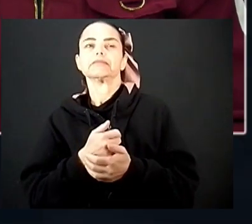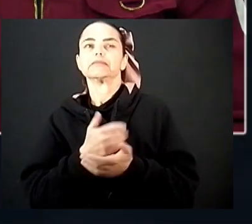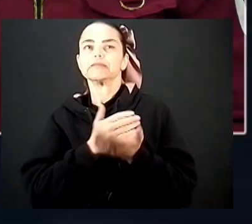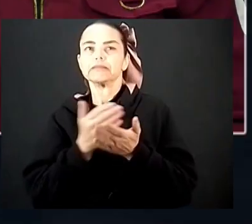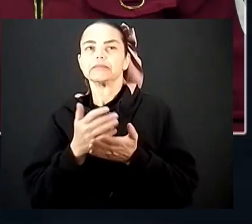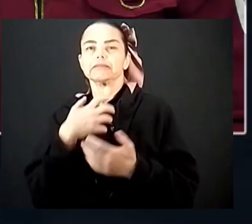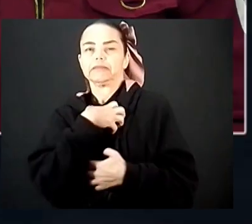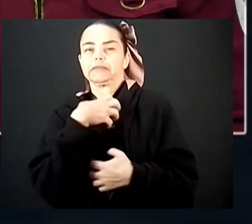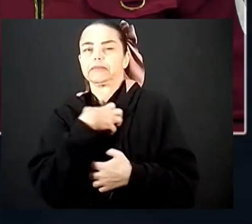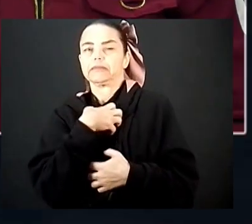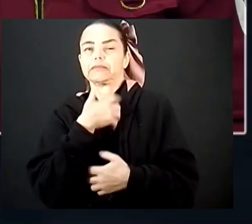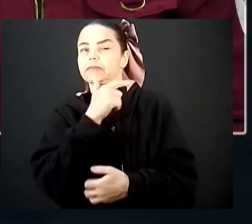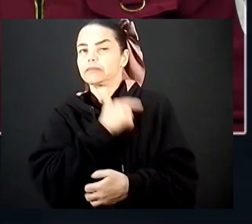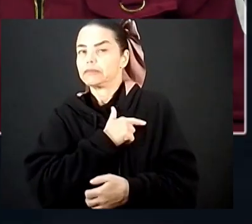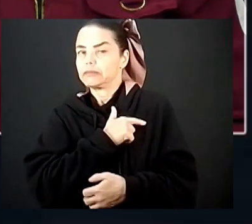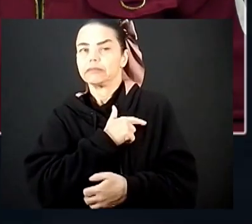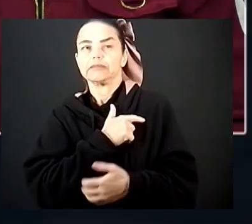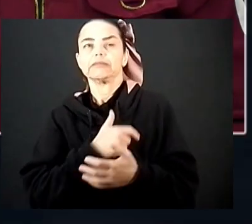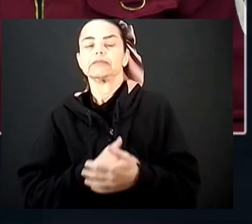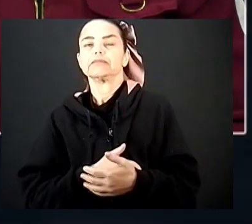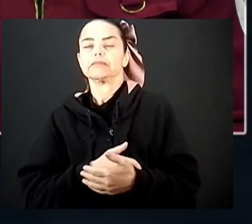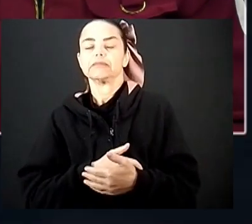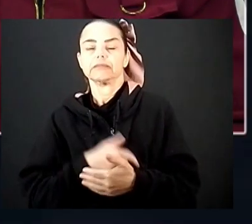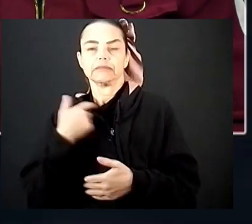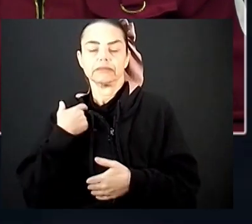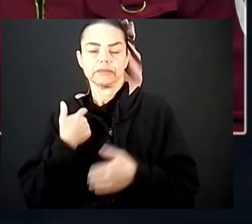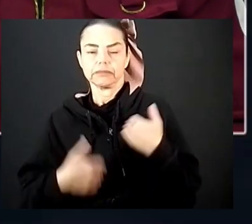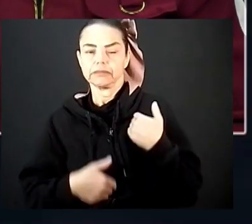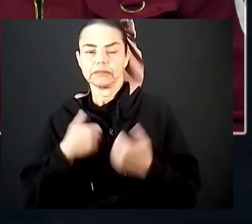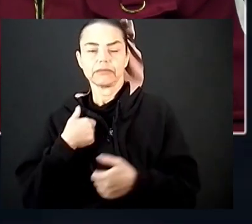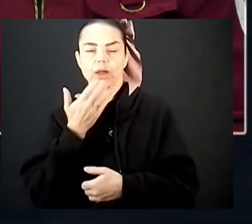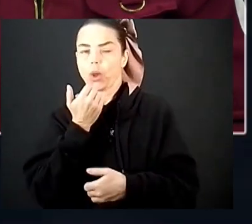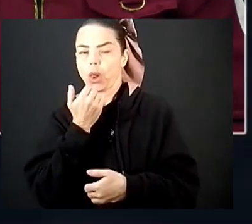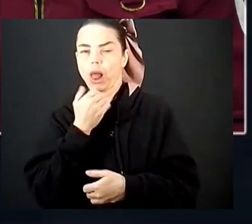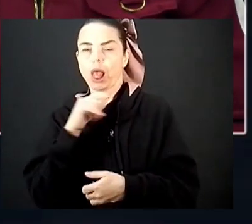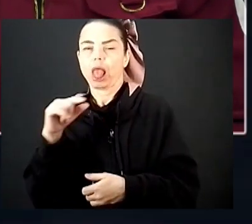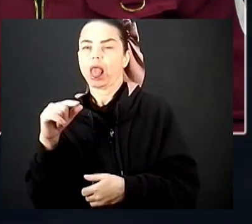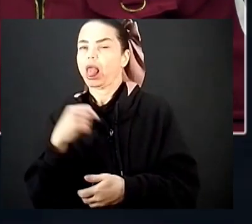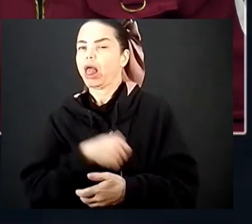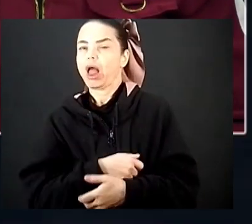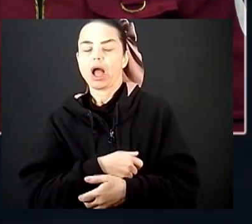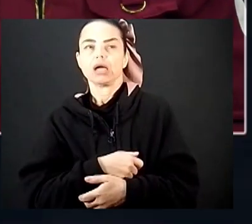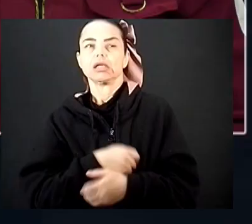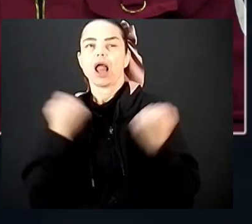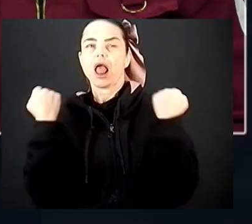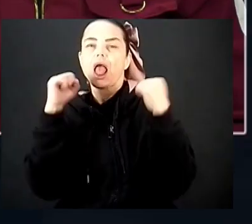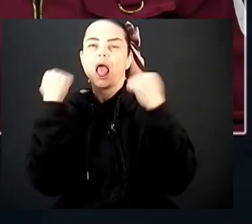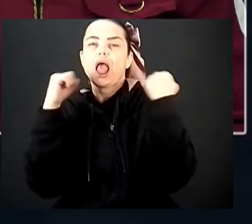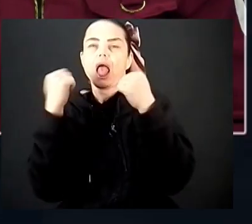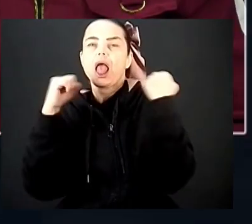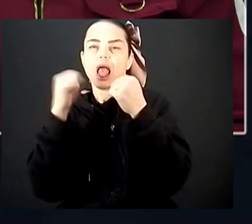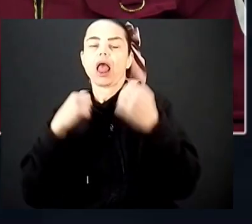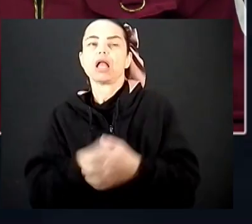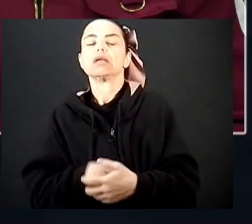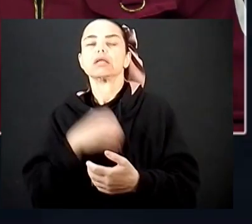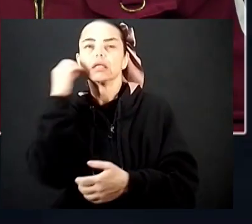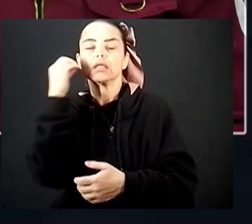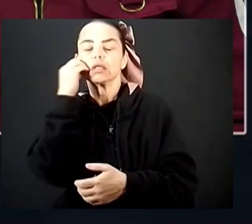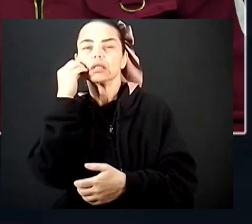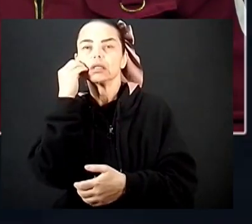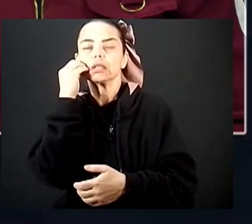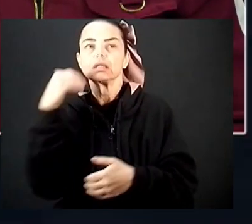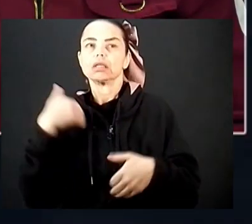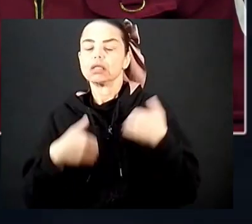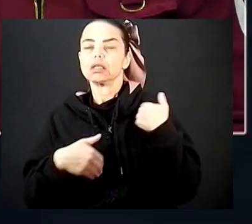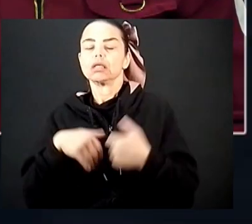sentir mal com o próprio corpo, começa a não comer direito, ou começa a fazer muito exercício. Para quê? Para tentar chegar no corpo que essa